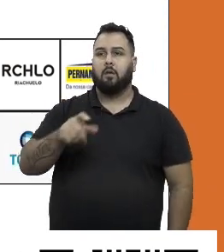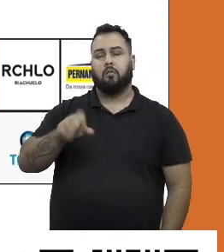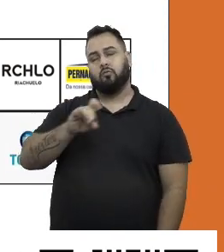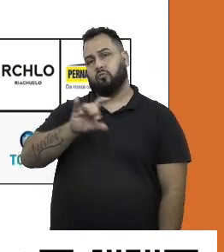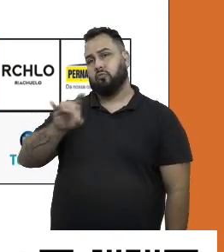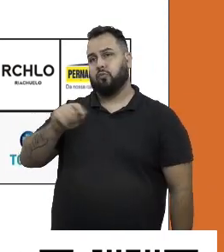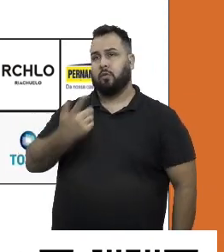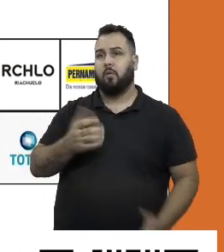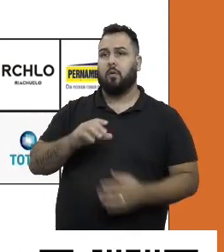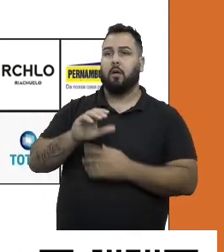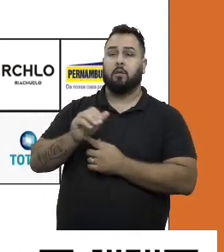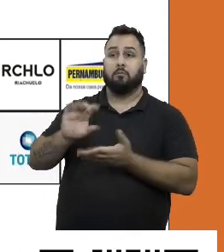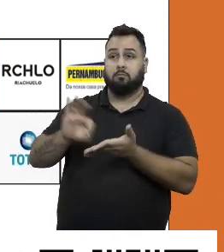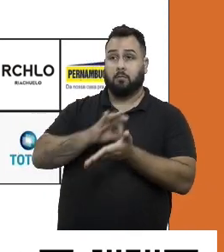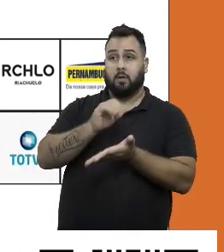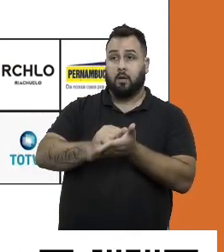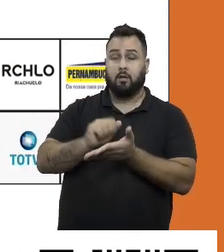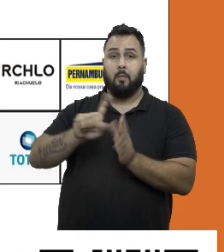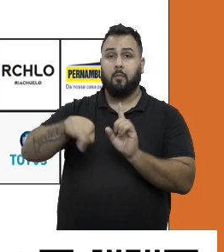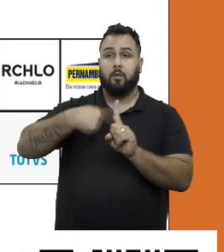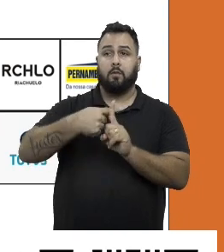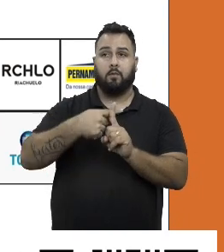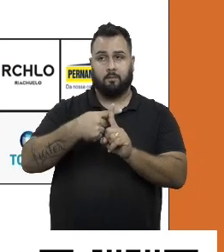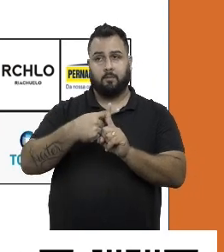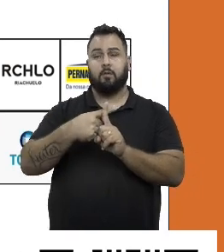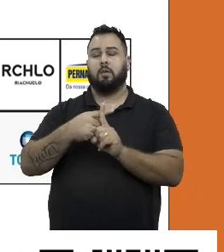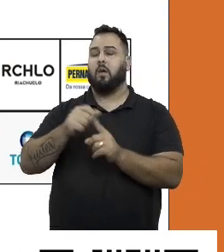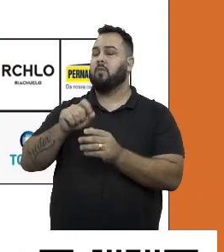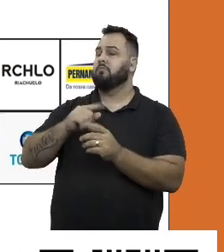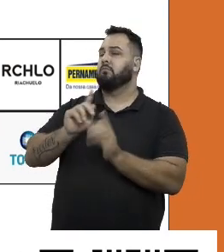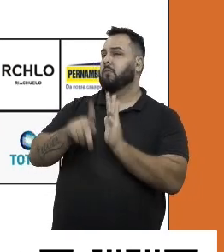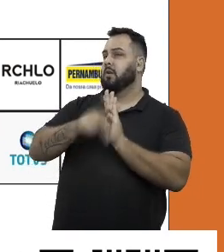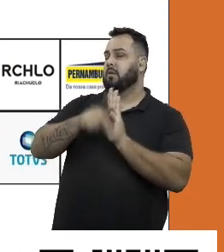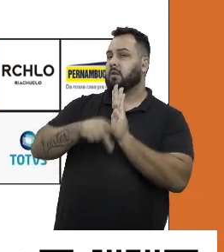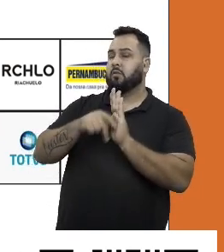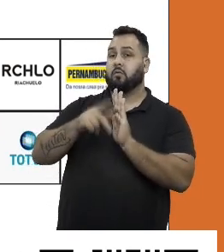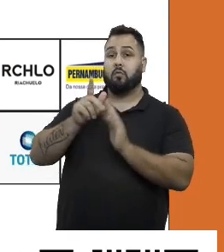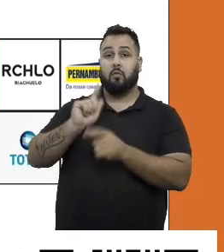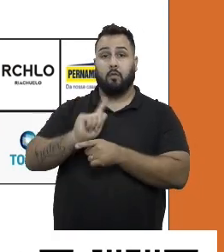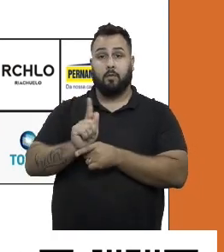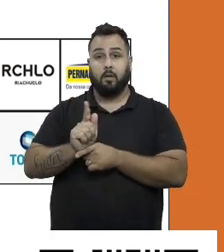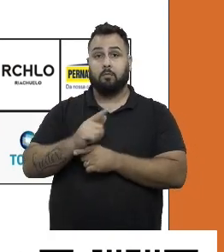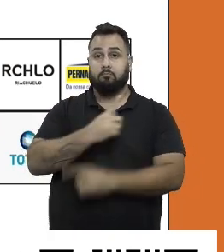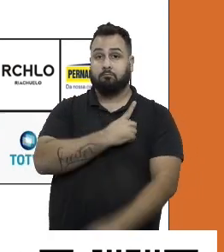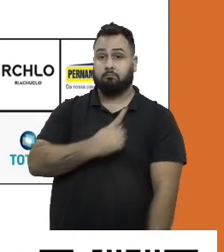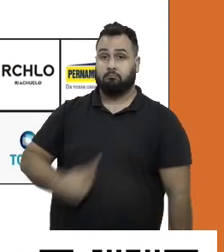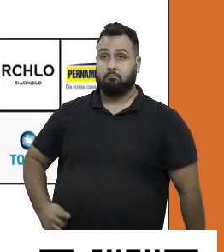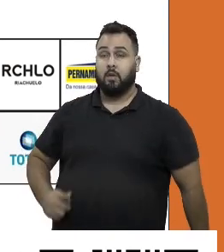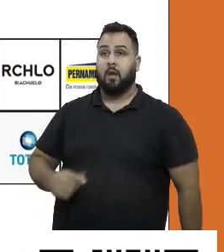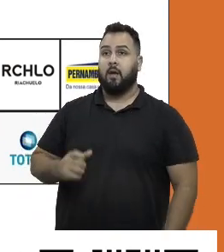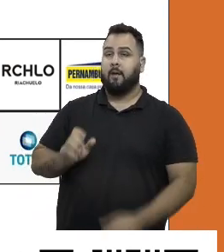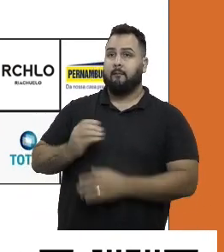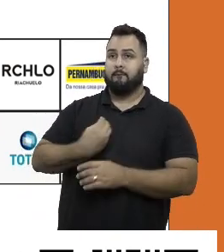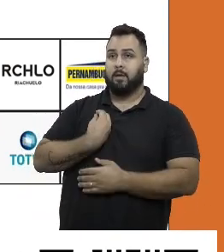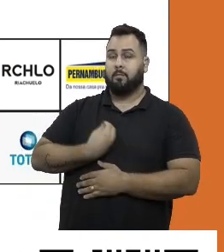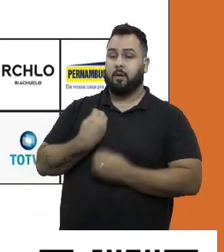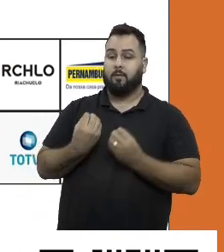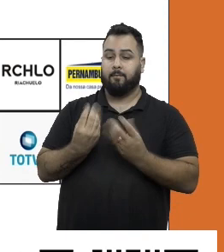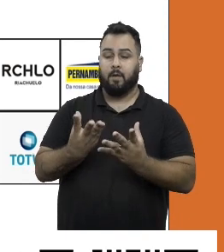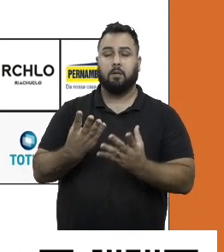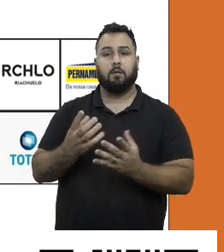cadastro positivo então grande projeto do governo aí que mapeia a vida das pessoas financeira para oferta de crédito